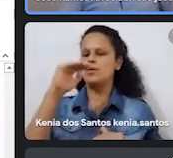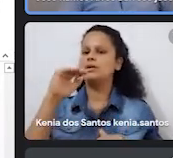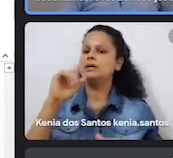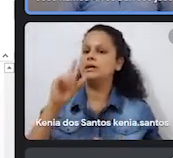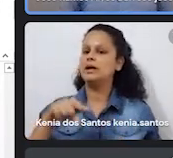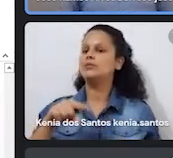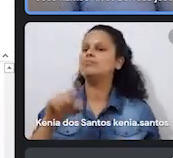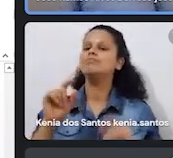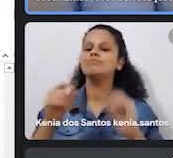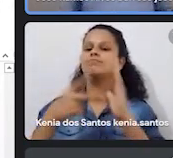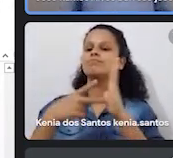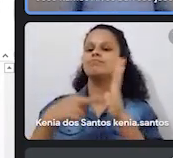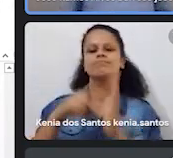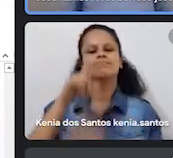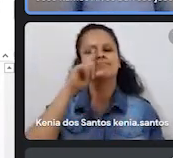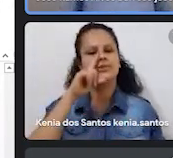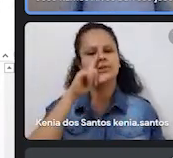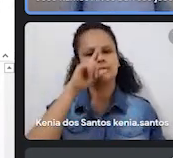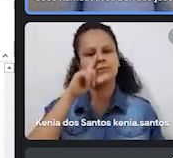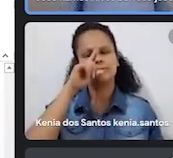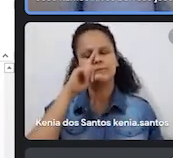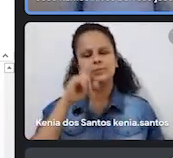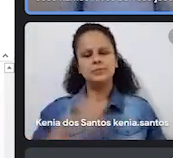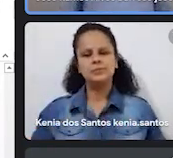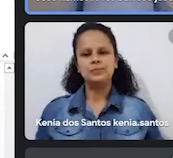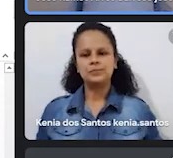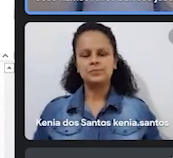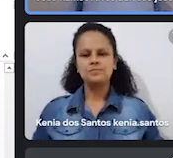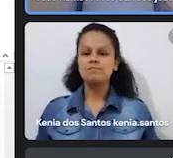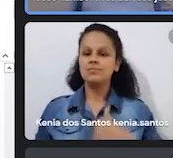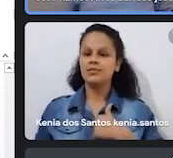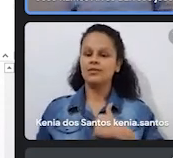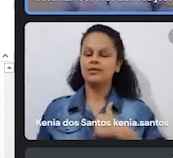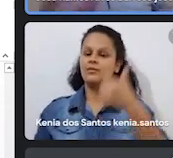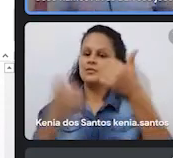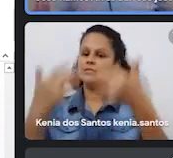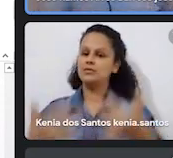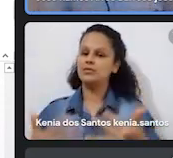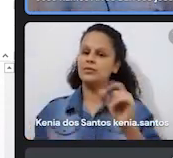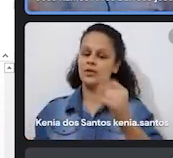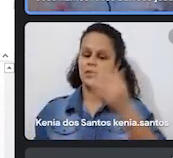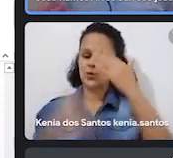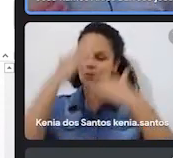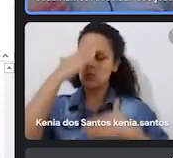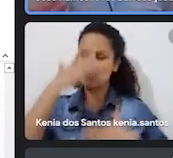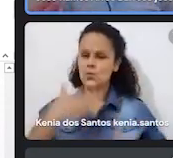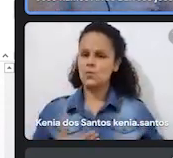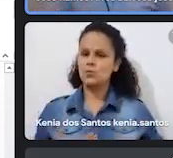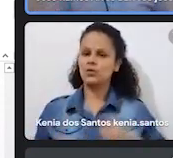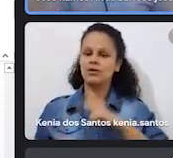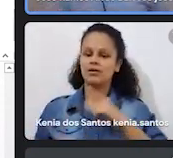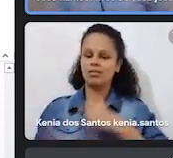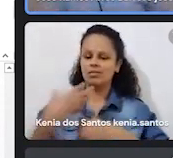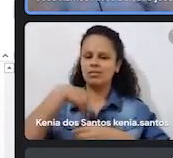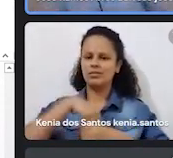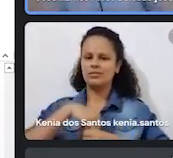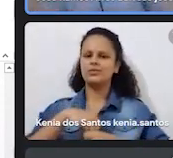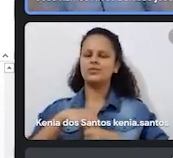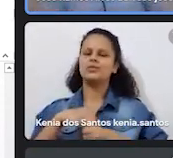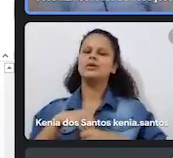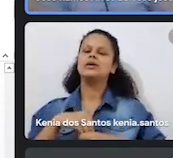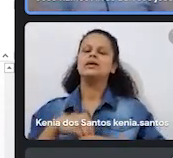risco. Aquilo que eu falei com vocês, o nosso corpo, ele possui uma resistência de 1.800